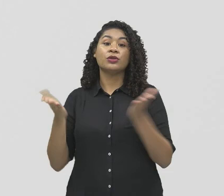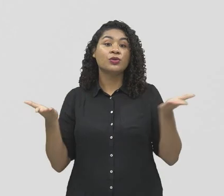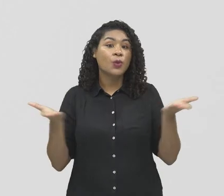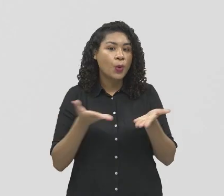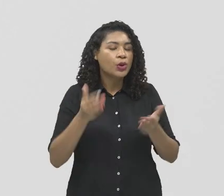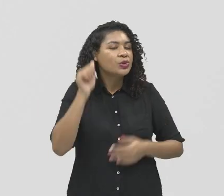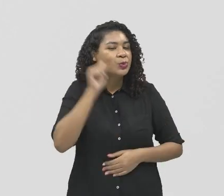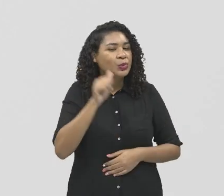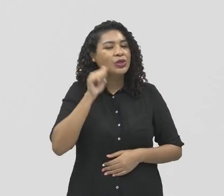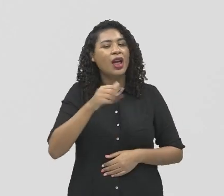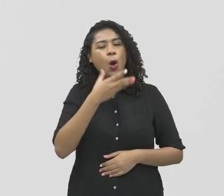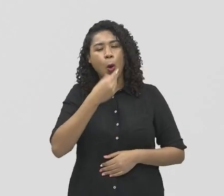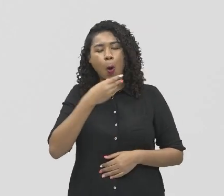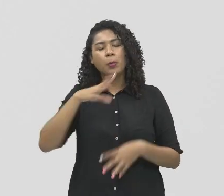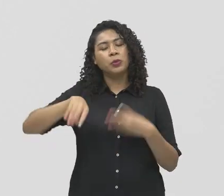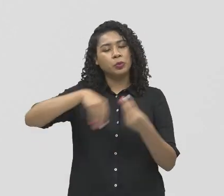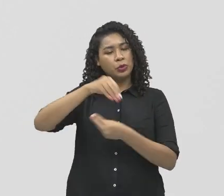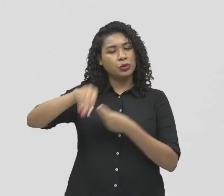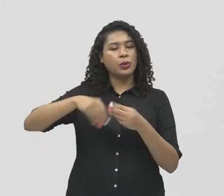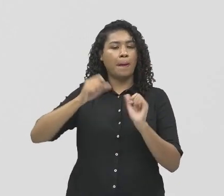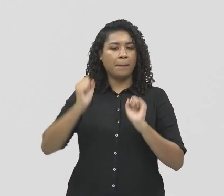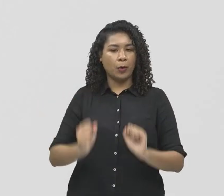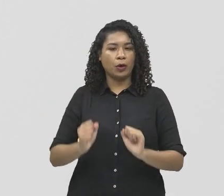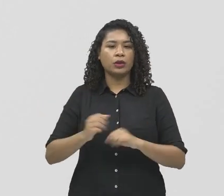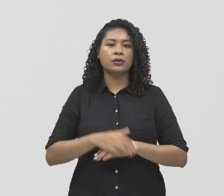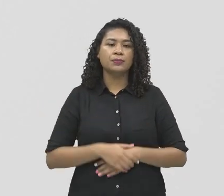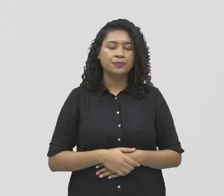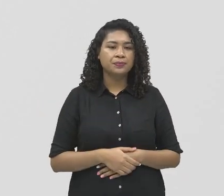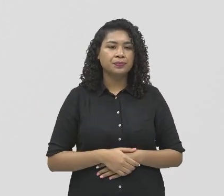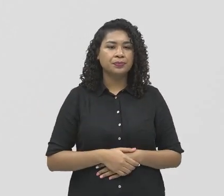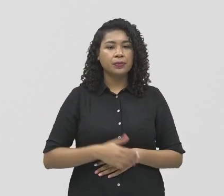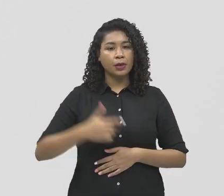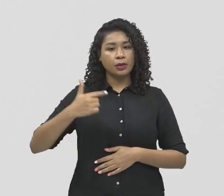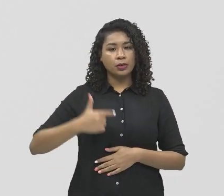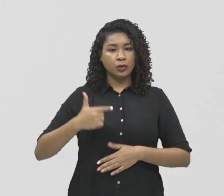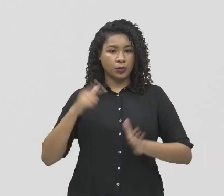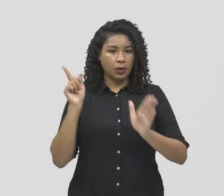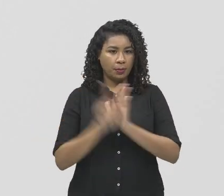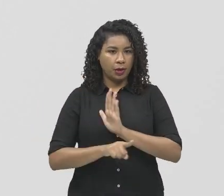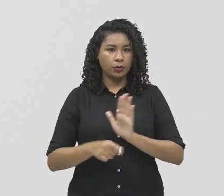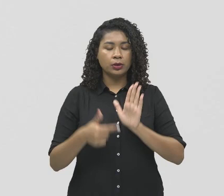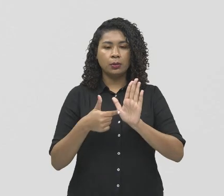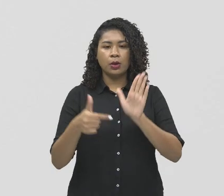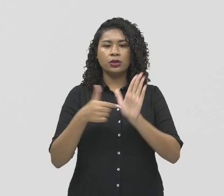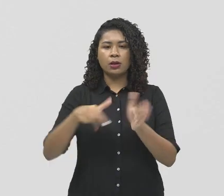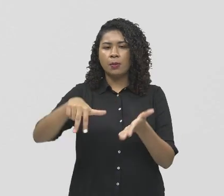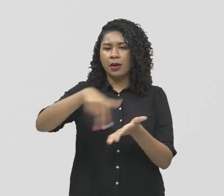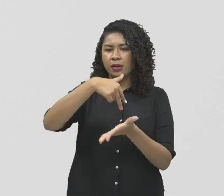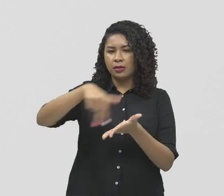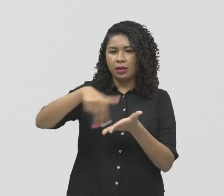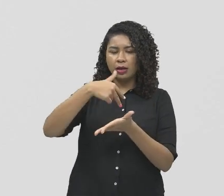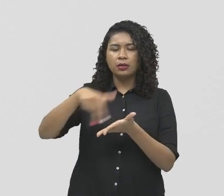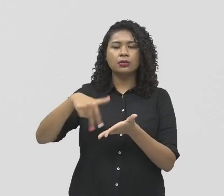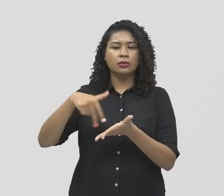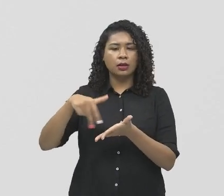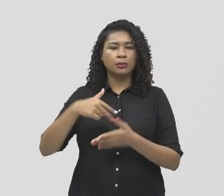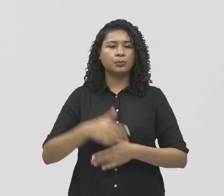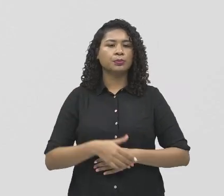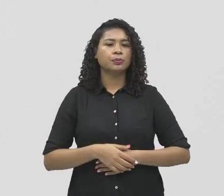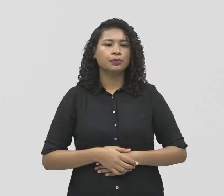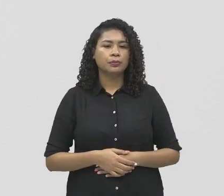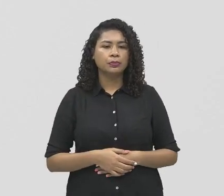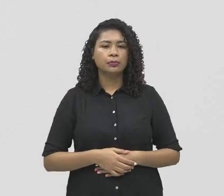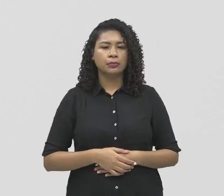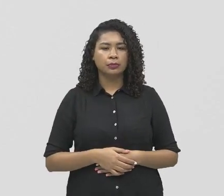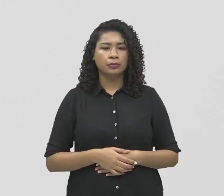participam dessa dança. E qual é a nossa segunda questão? Apresentar uma dança abordada na aula